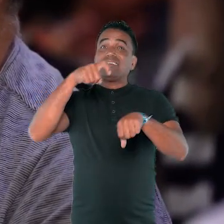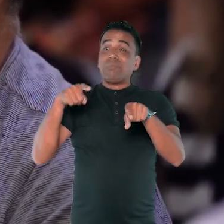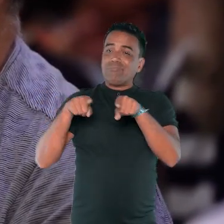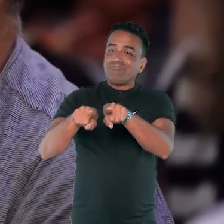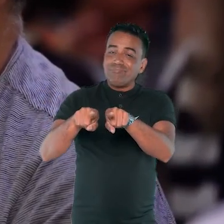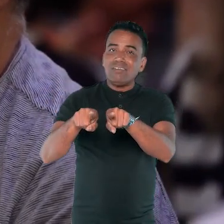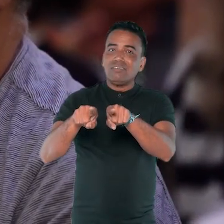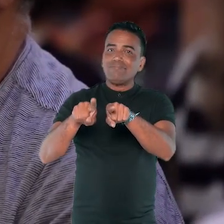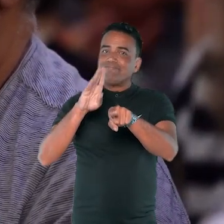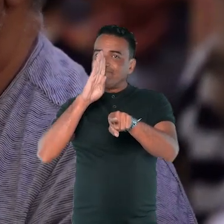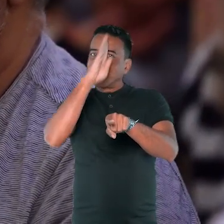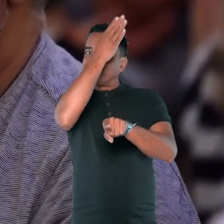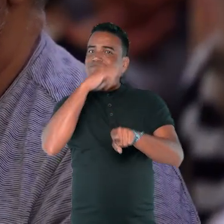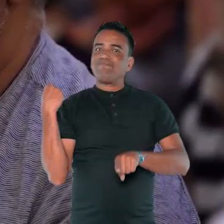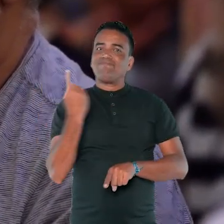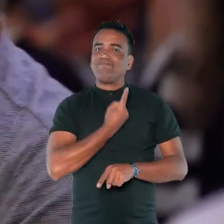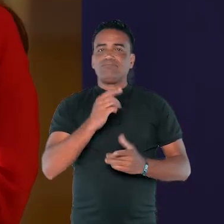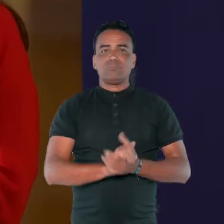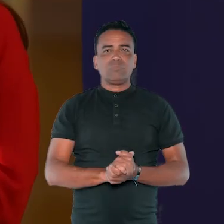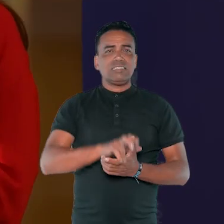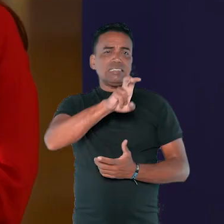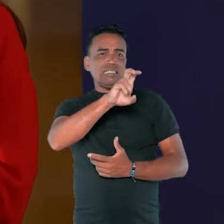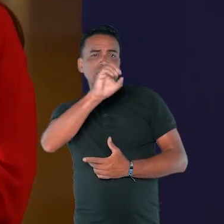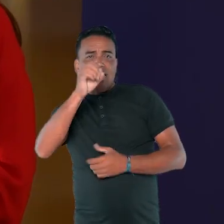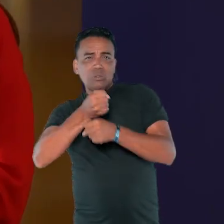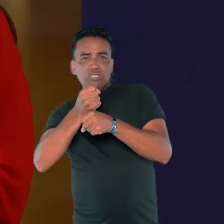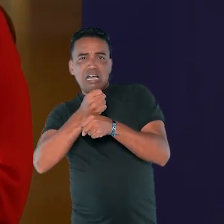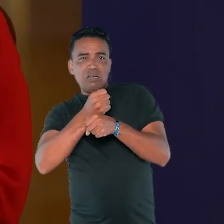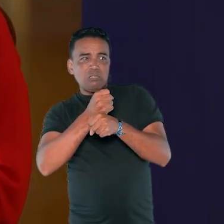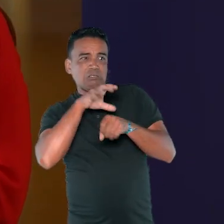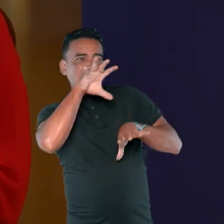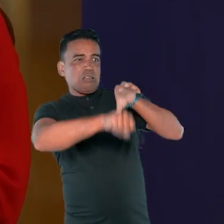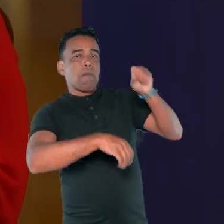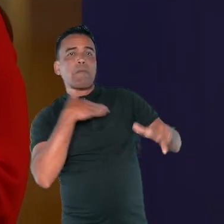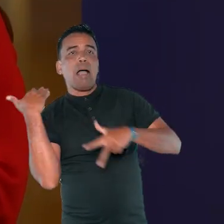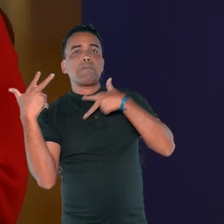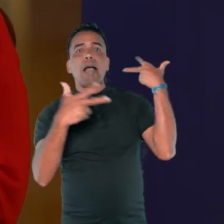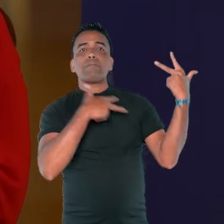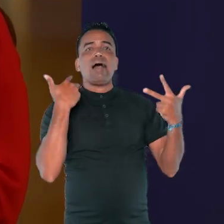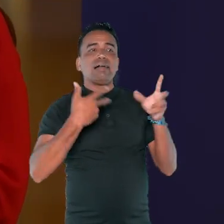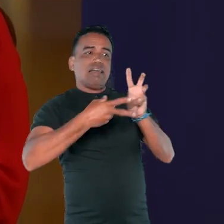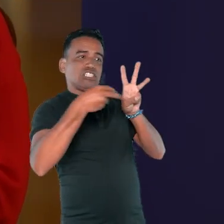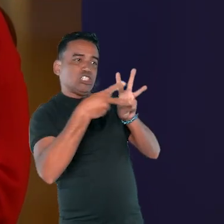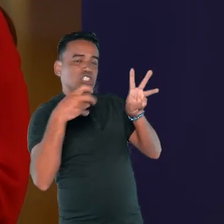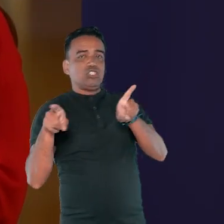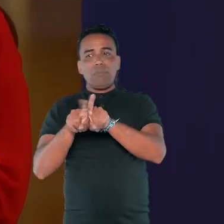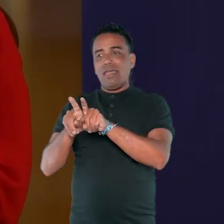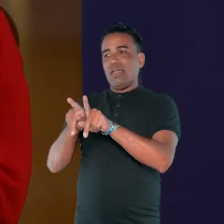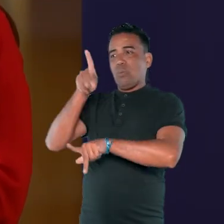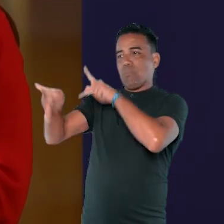nos trai. Há 500 anos caçamos índios e operários. Há 500